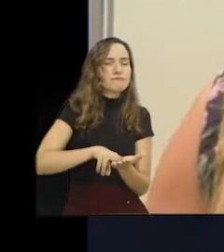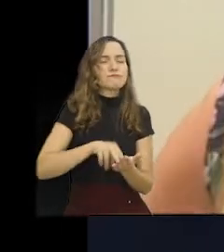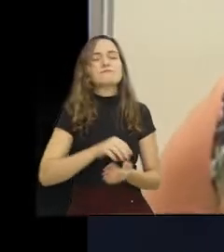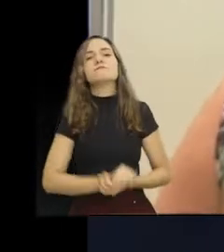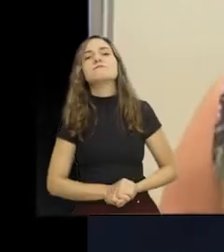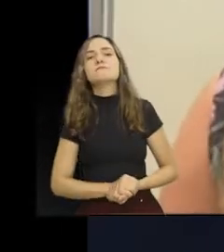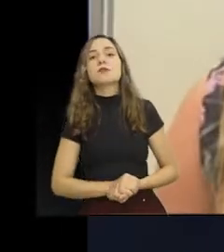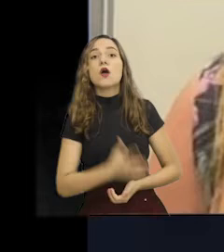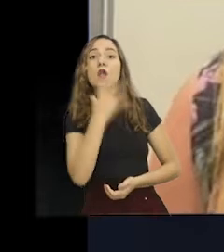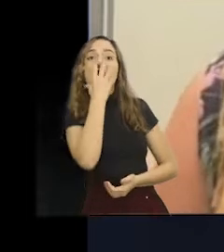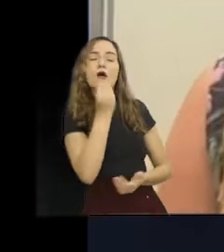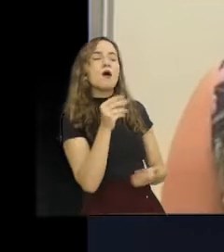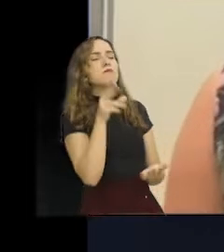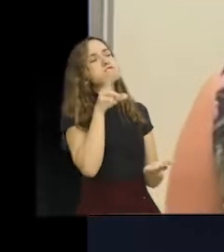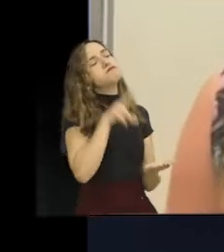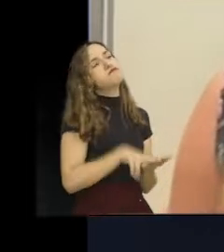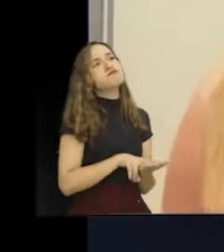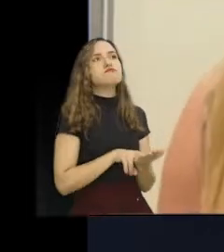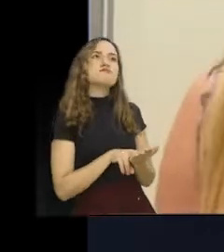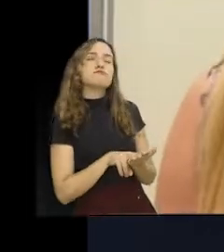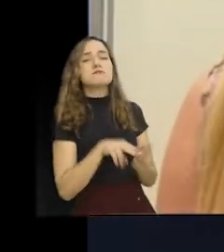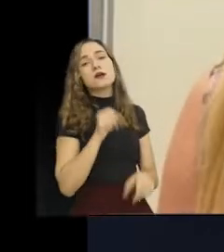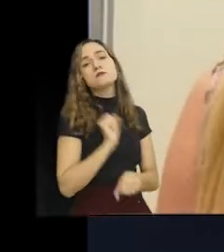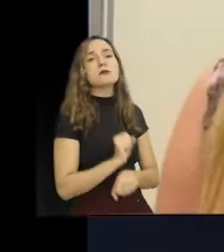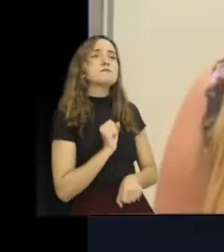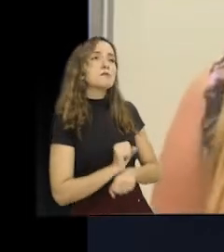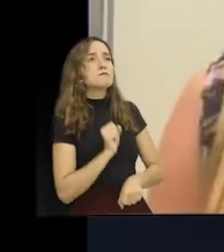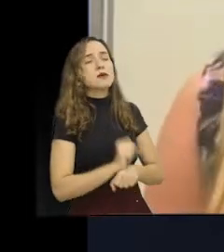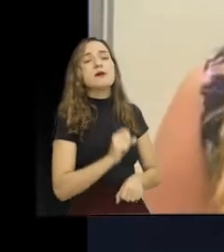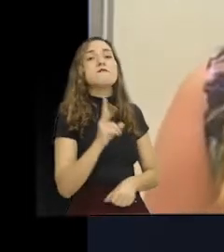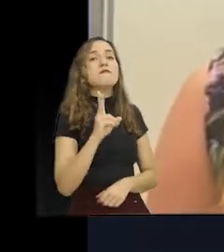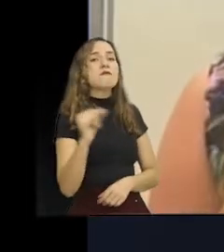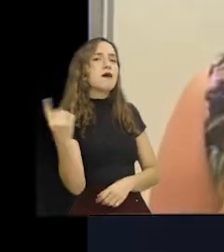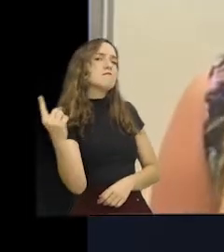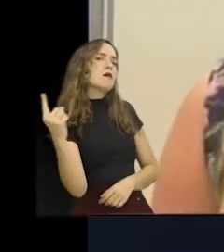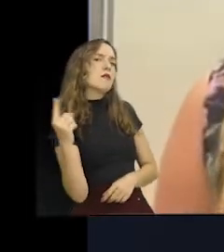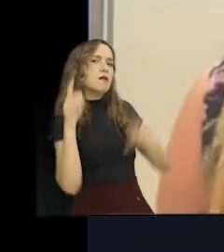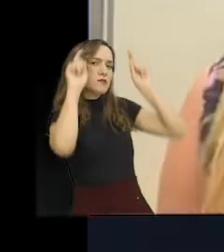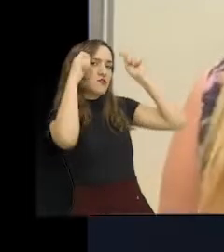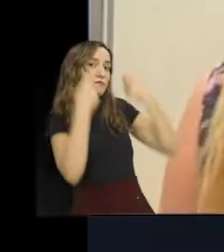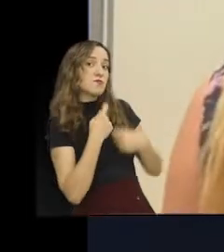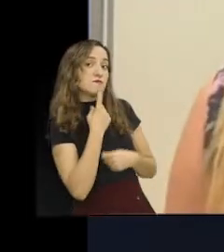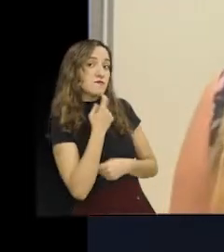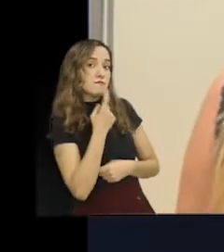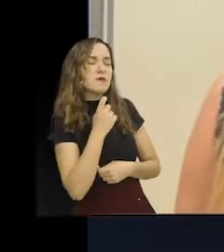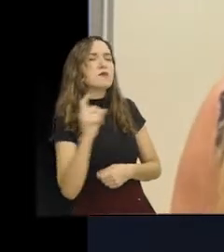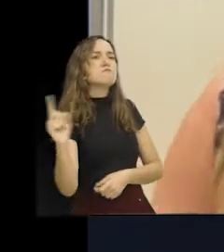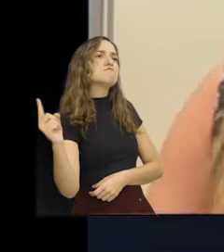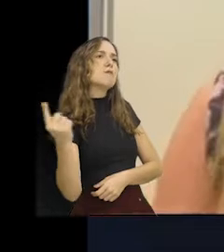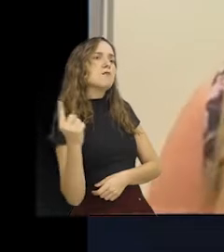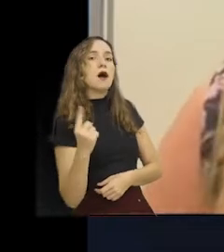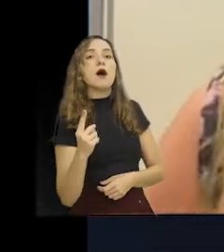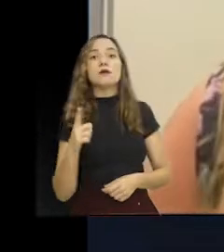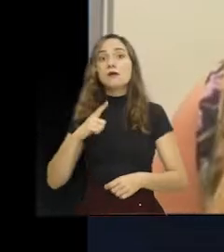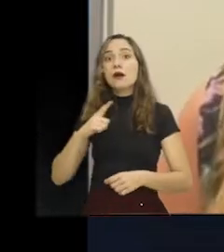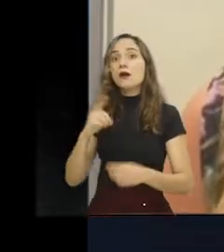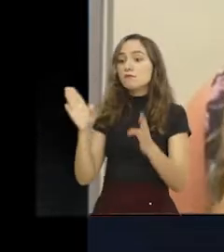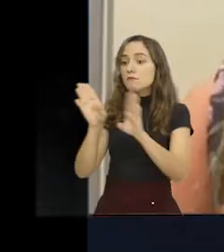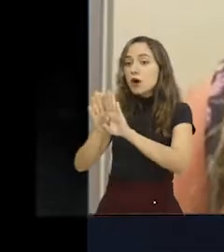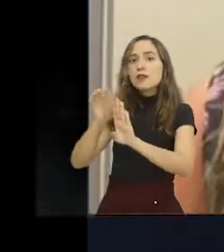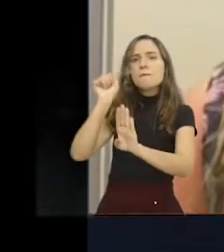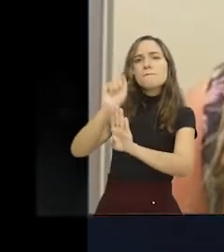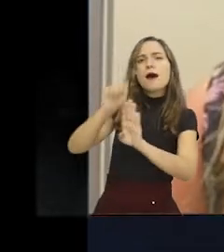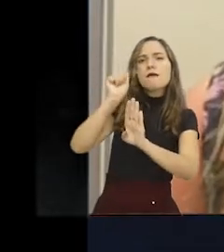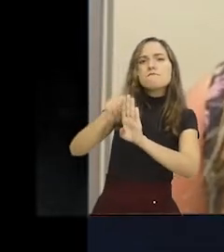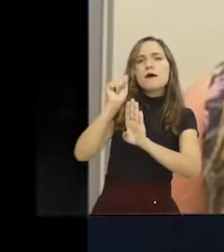Ali, deitado na cama, ficou esperando o Chapeuzinho Vermelho, que um pouco depois bateu a